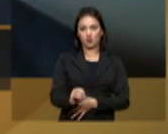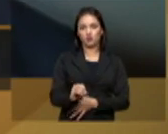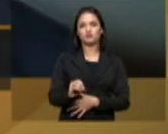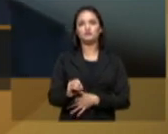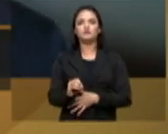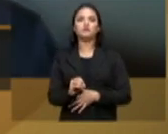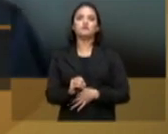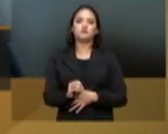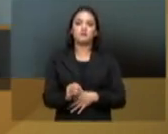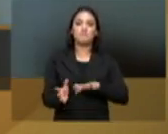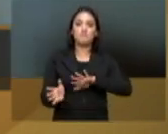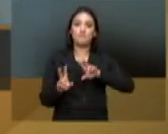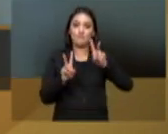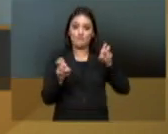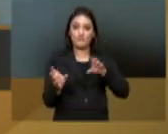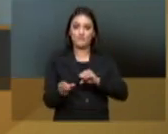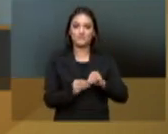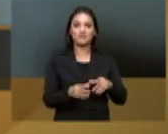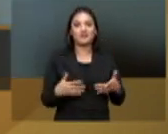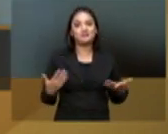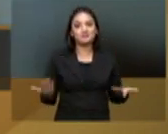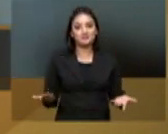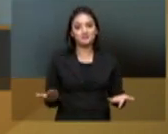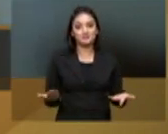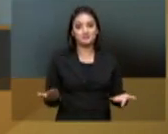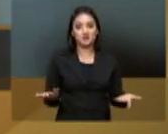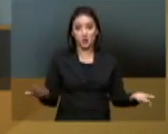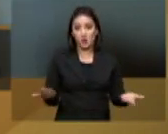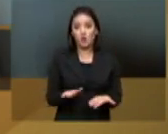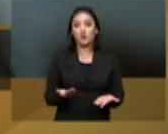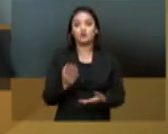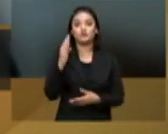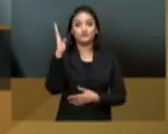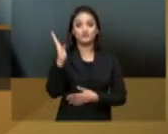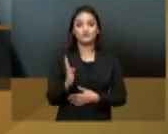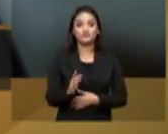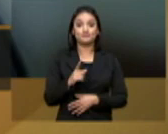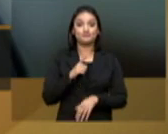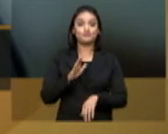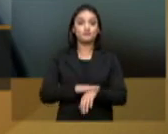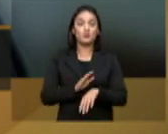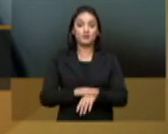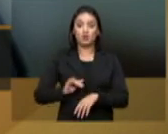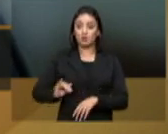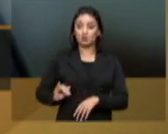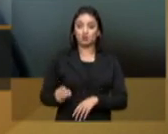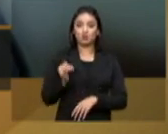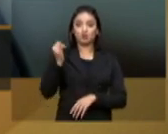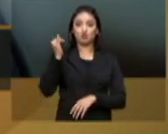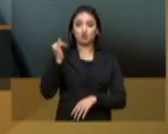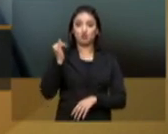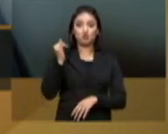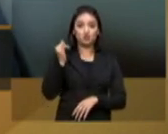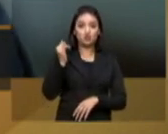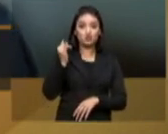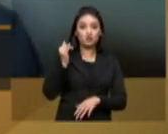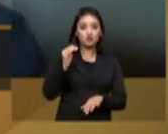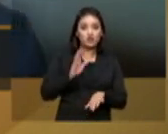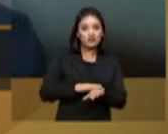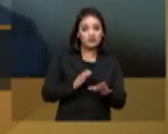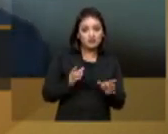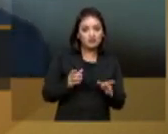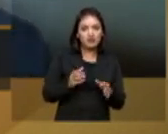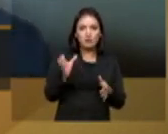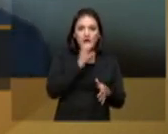pessoal. Aliás, inacreditavelmente, hoje vivemos no Brasil um momento em que os juros de curto prazo são menores do que os